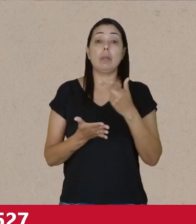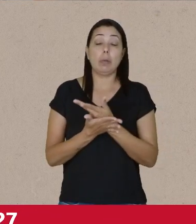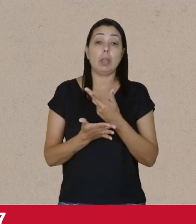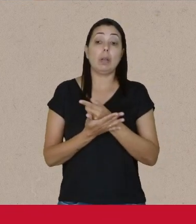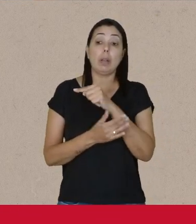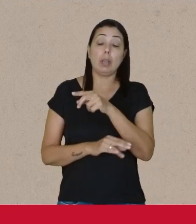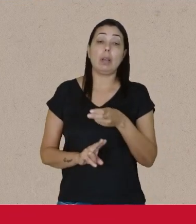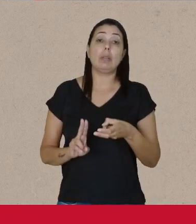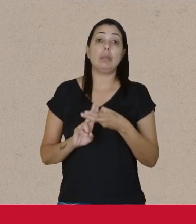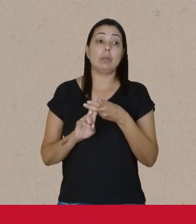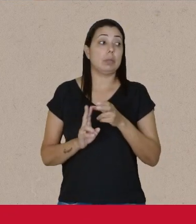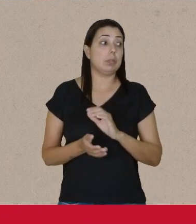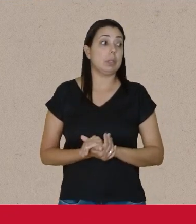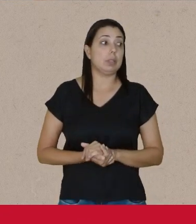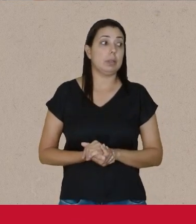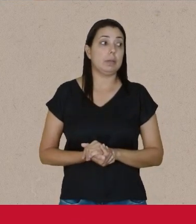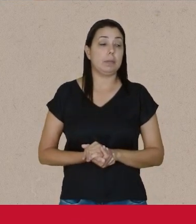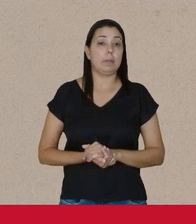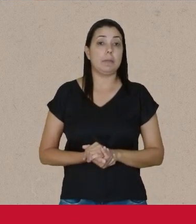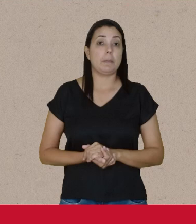SUS.